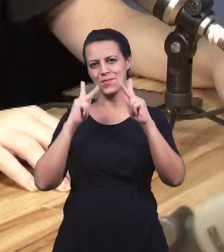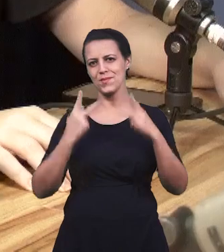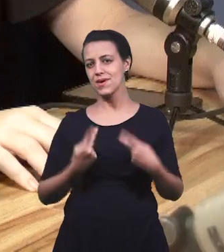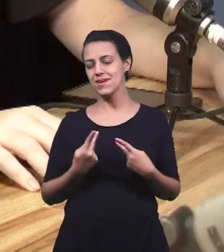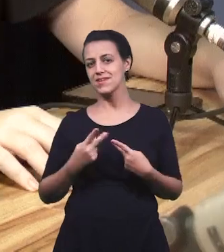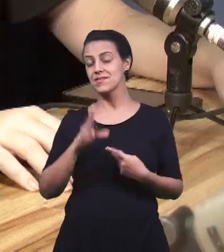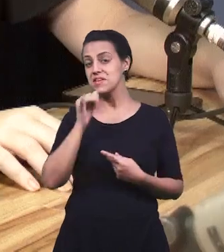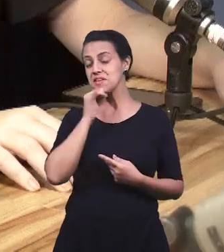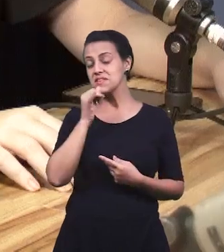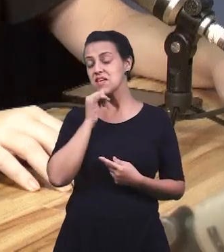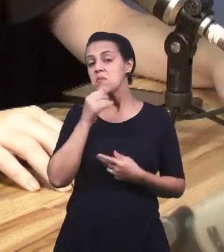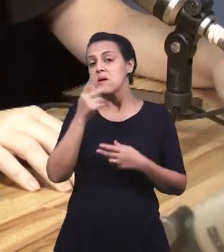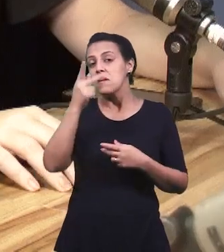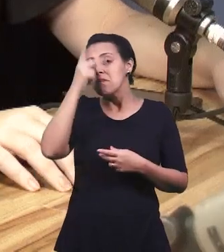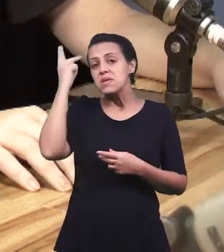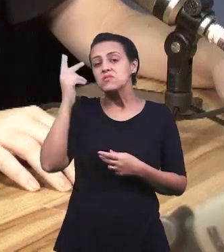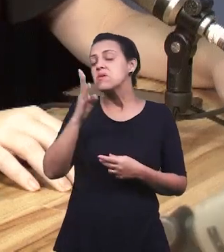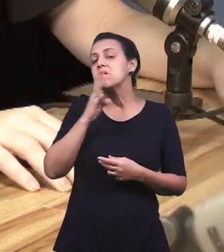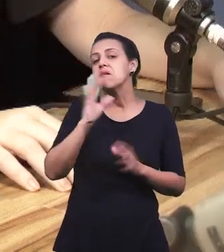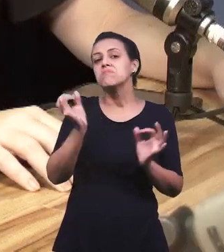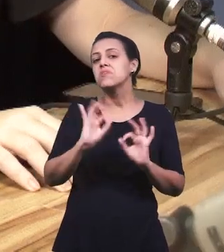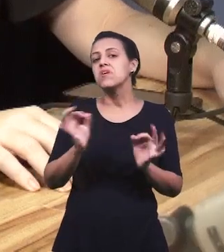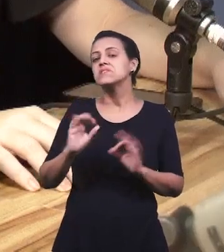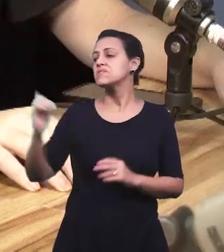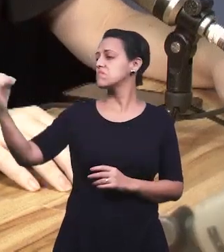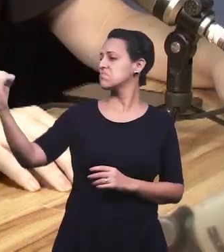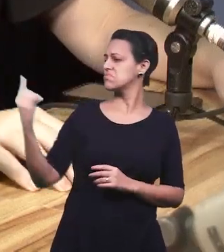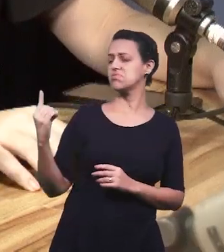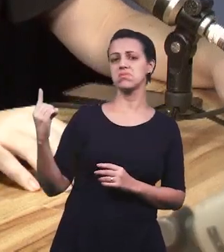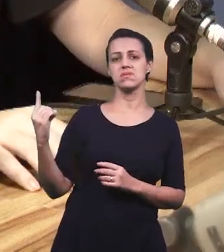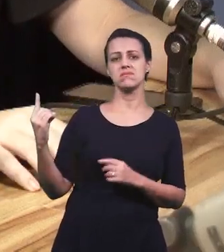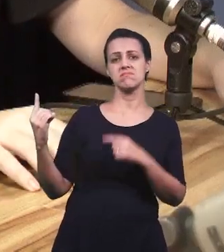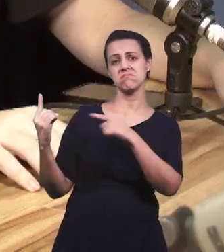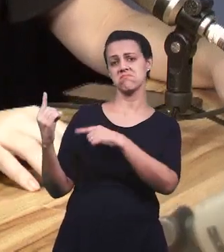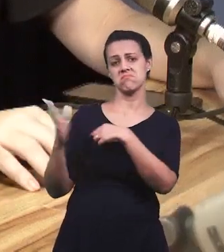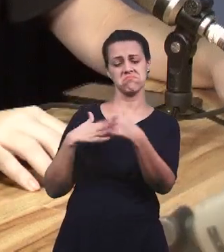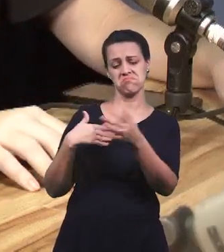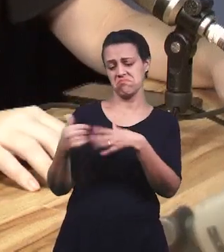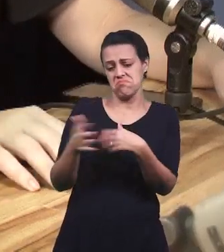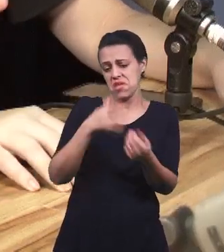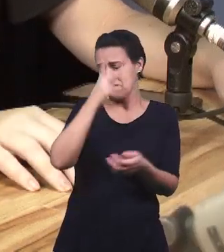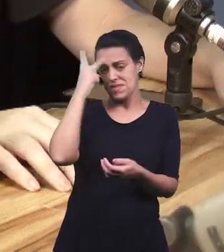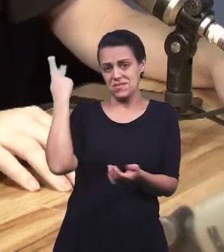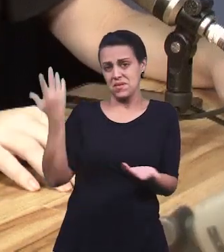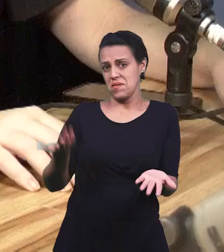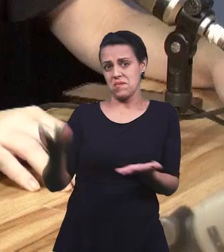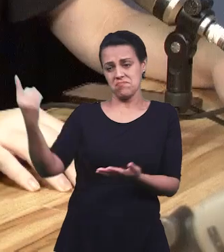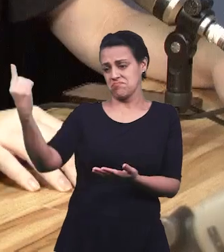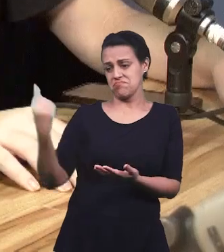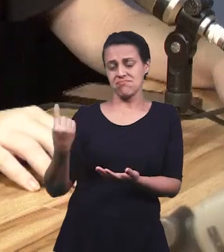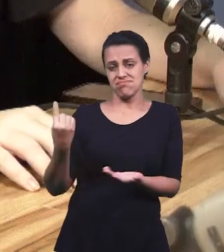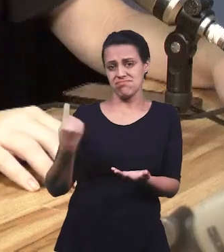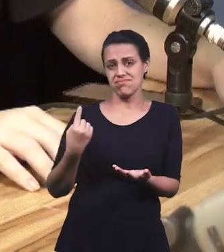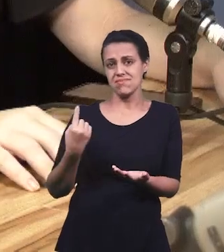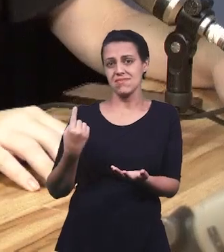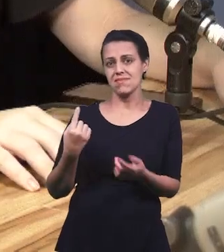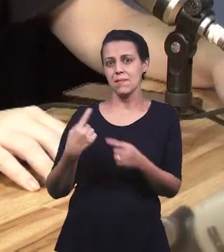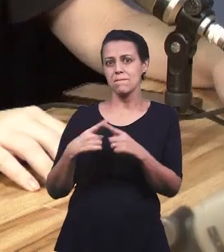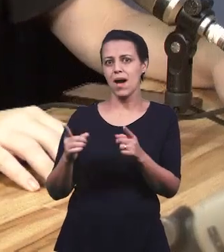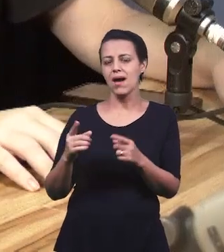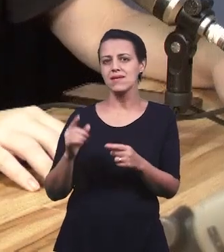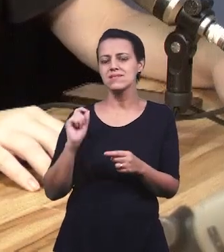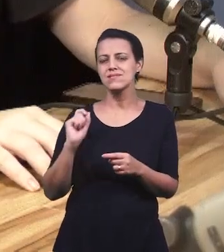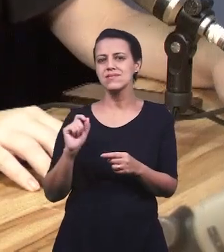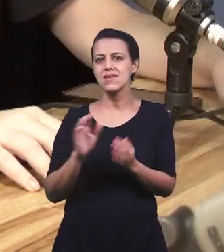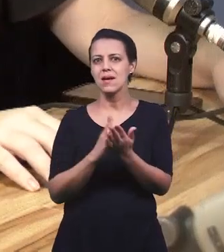uma pessoa que eles não conheciam, né? Eles podiam olhar e falar assim, um andarilho, vou sair daqui, uma pessoa que tem... Mas